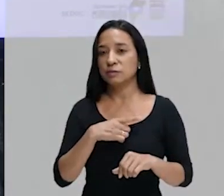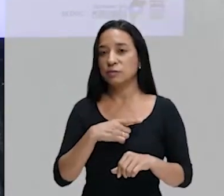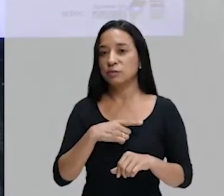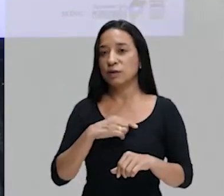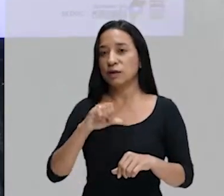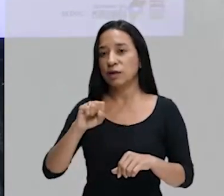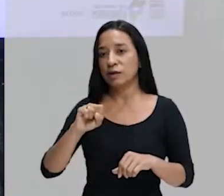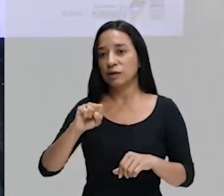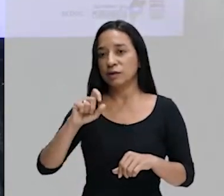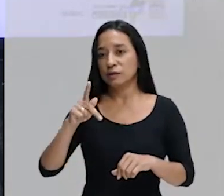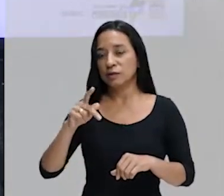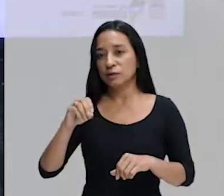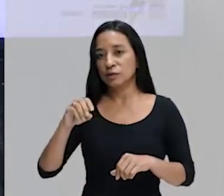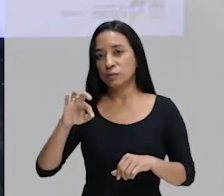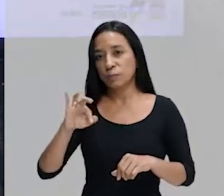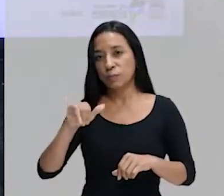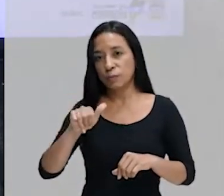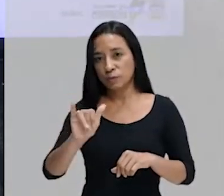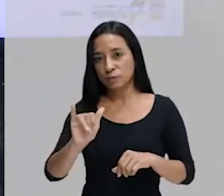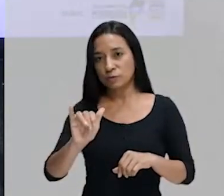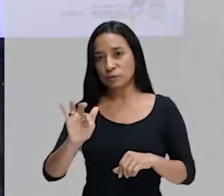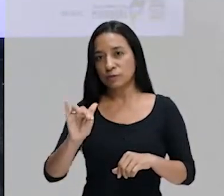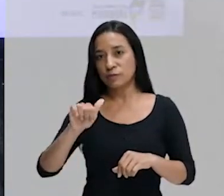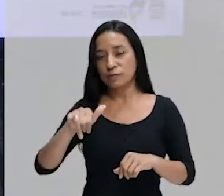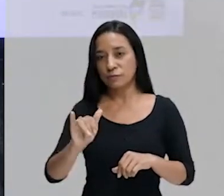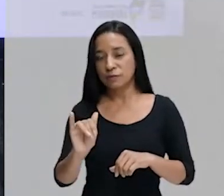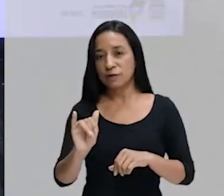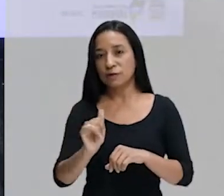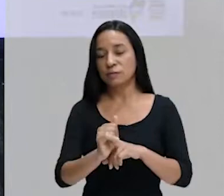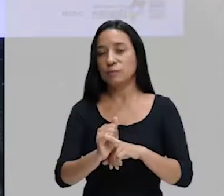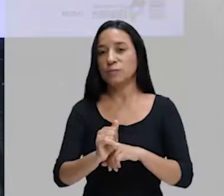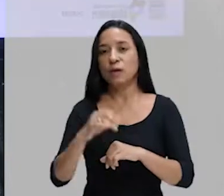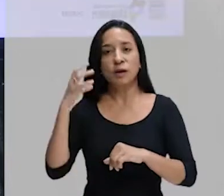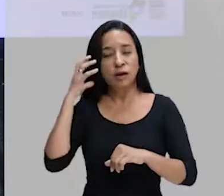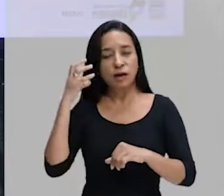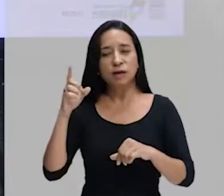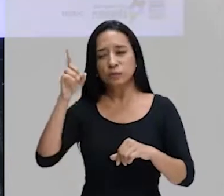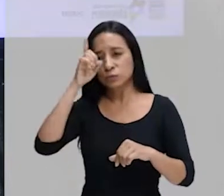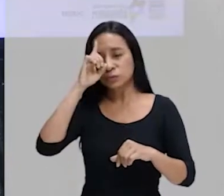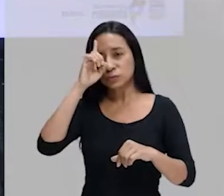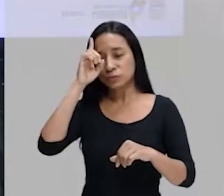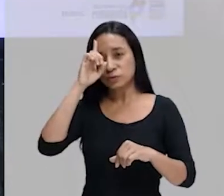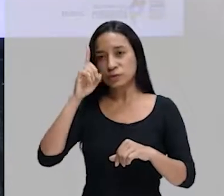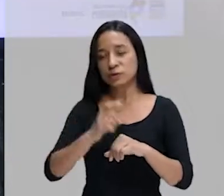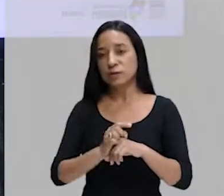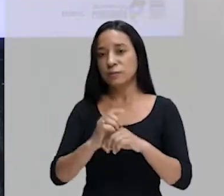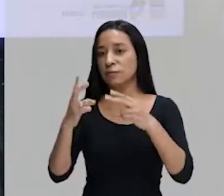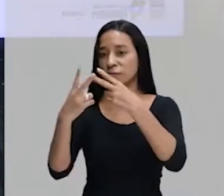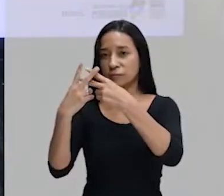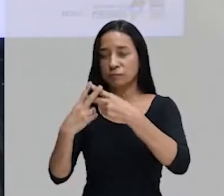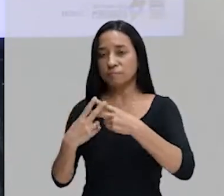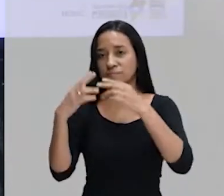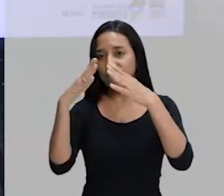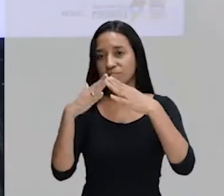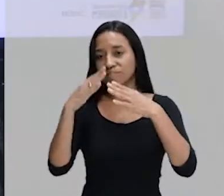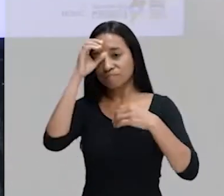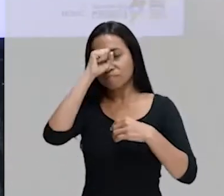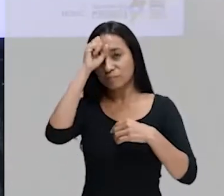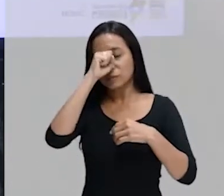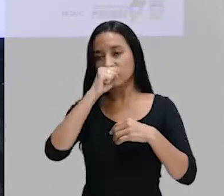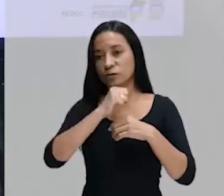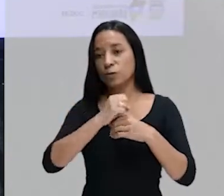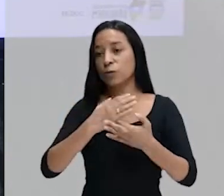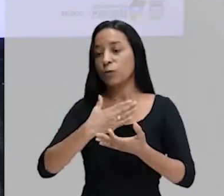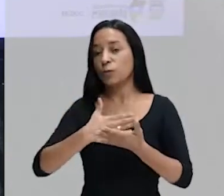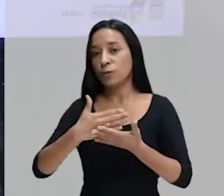Spotify, né, os podcasts e na Rádio Timbira as audioaulas, todo dia no programa hashtag Fique em Casa Aprendendo, das